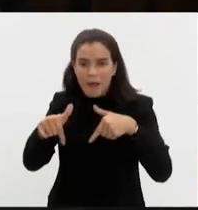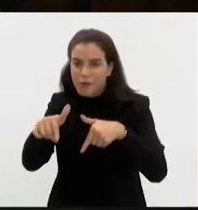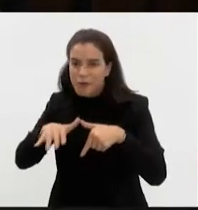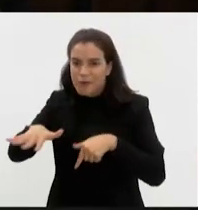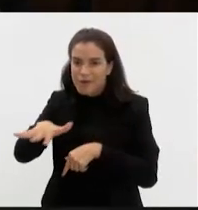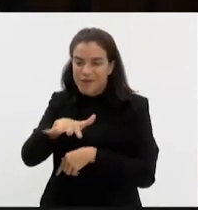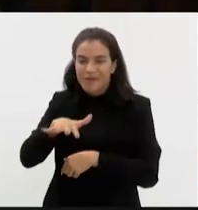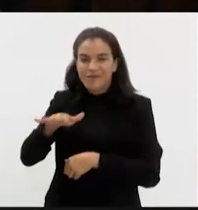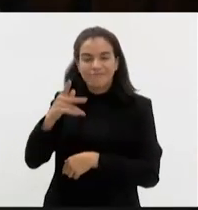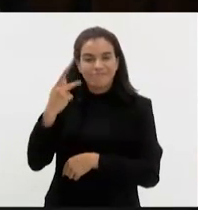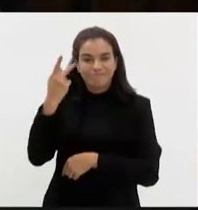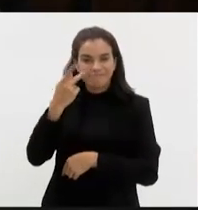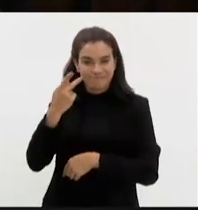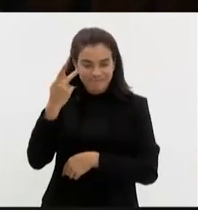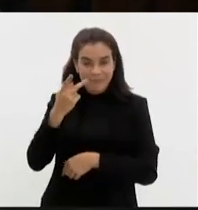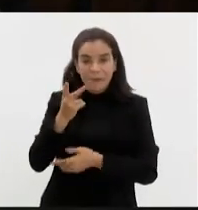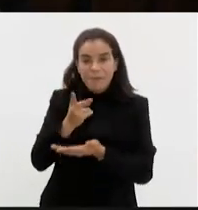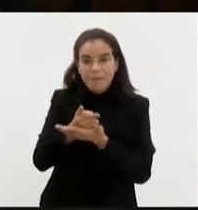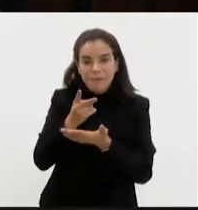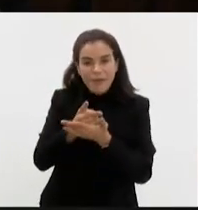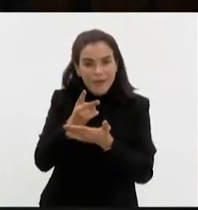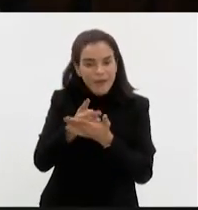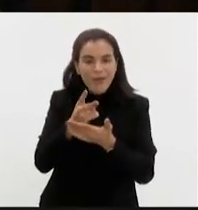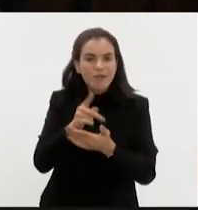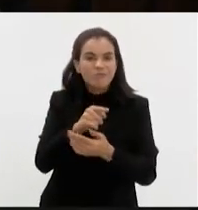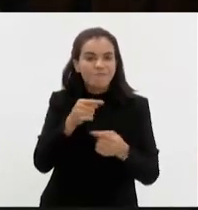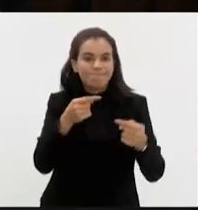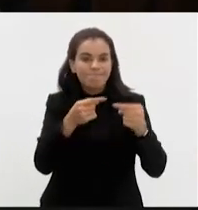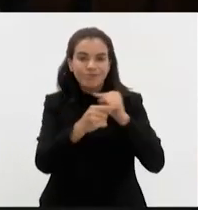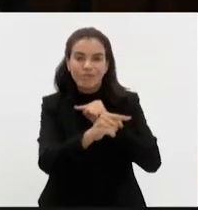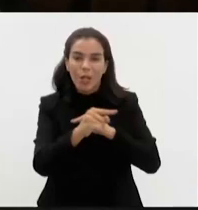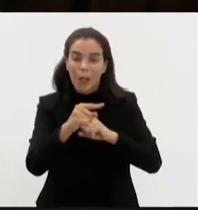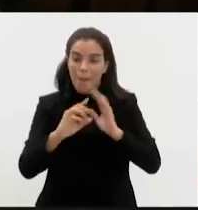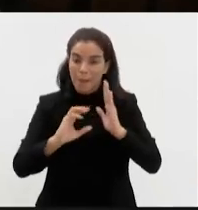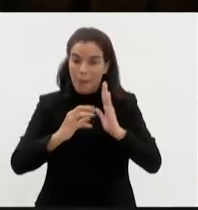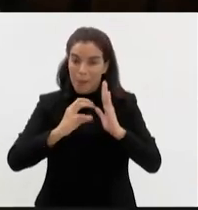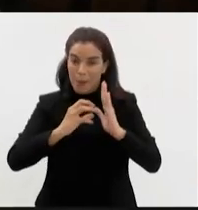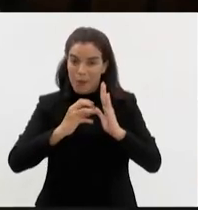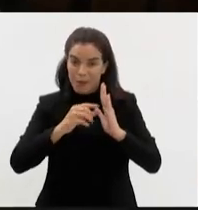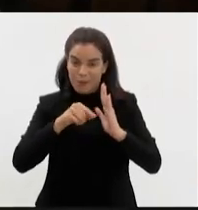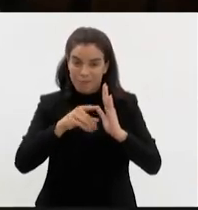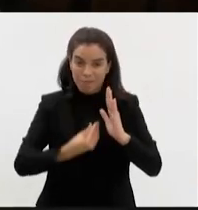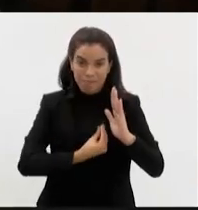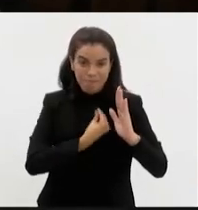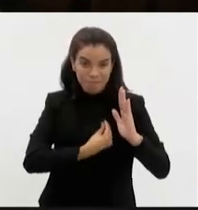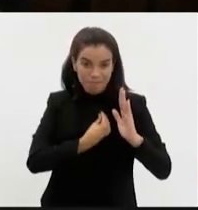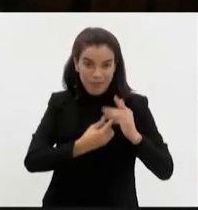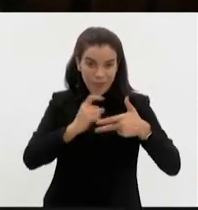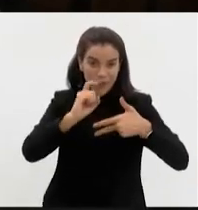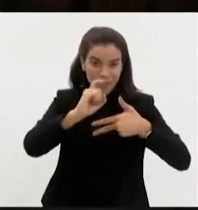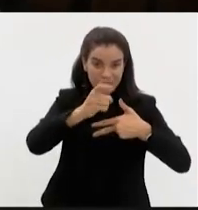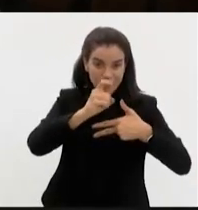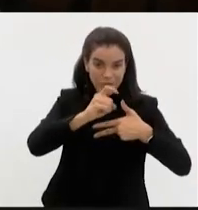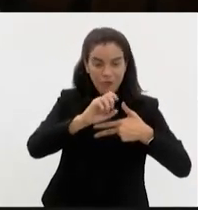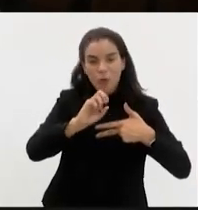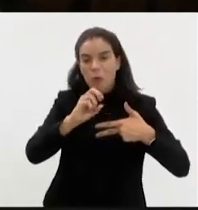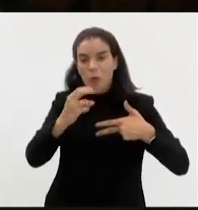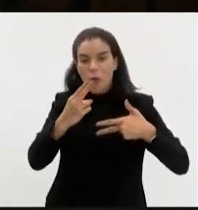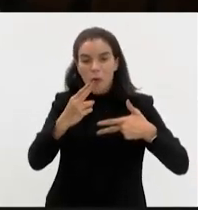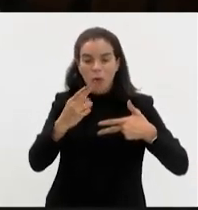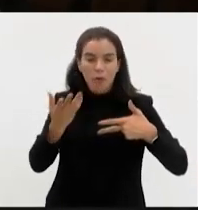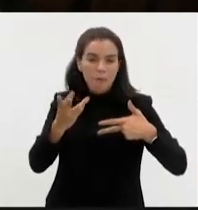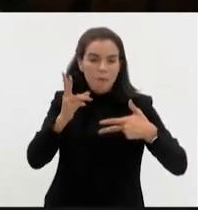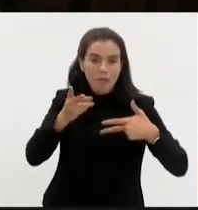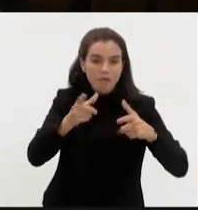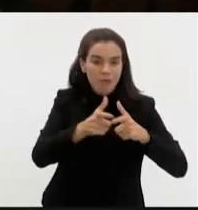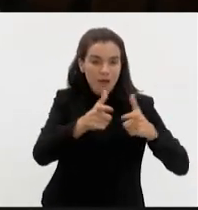não respondendo ao ao partido que está no Exercício do Poder do executivo ou mesmo com a maior